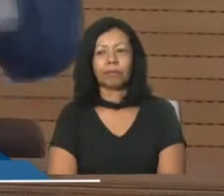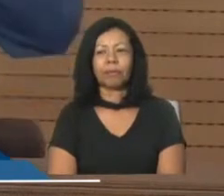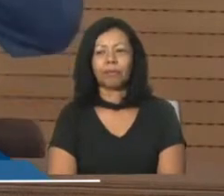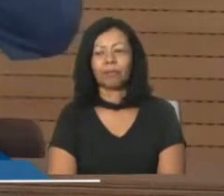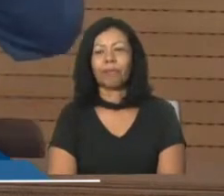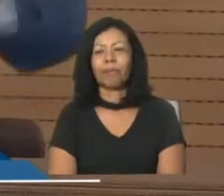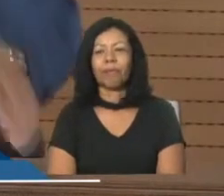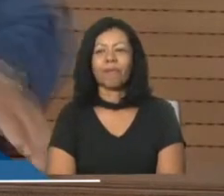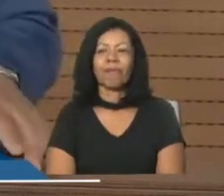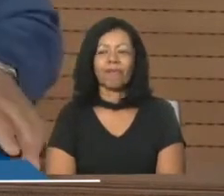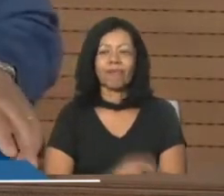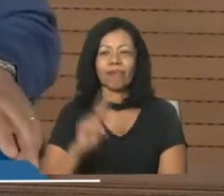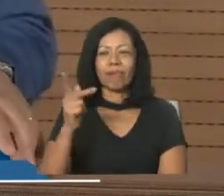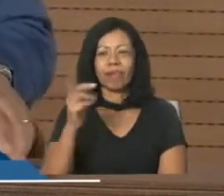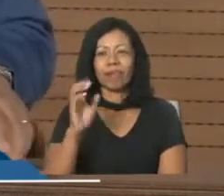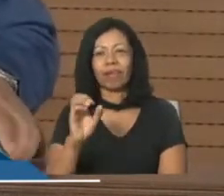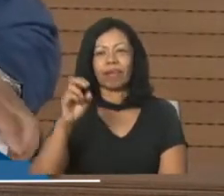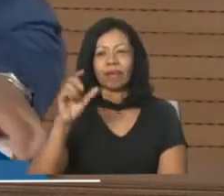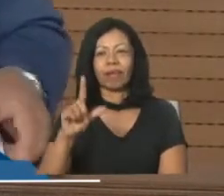Helena Hora.